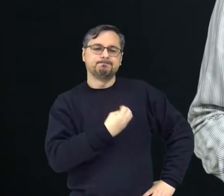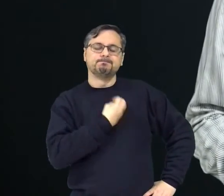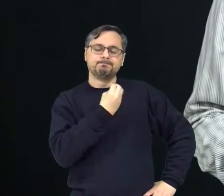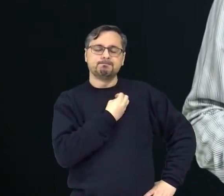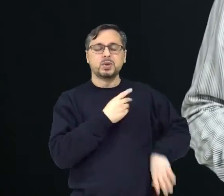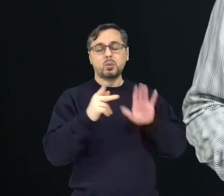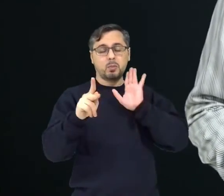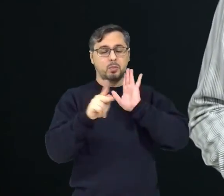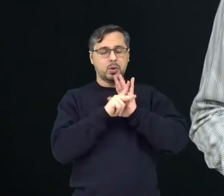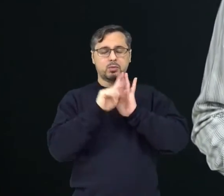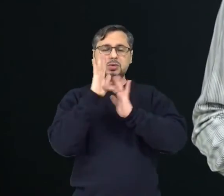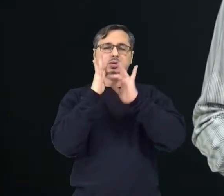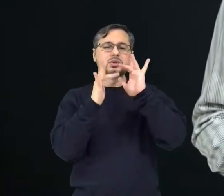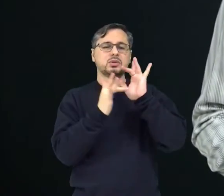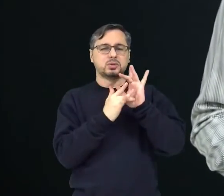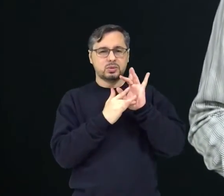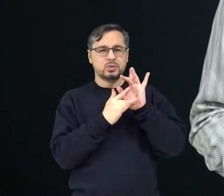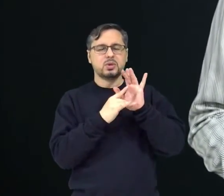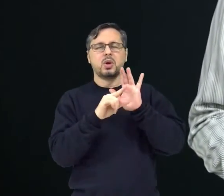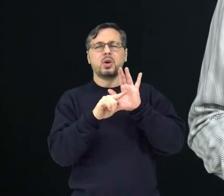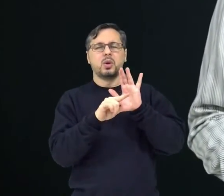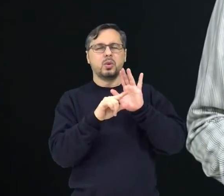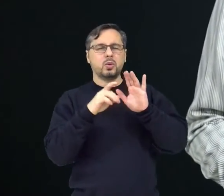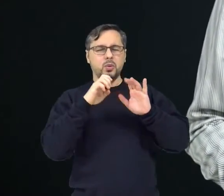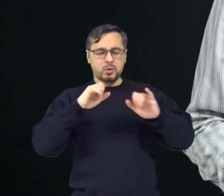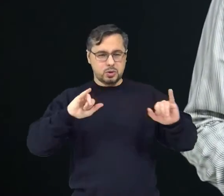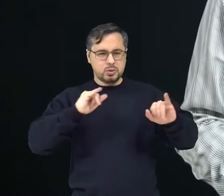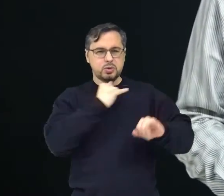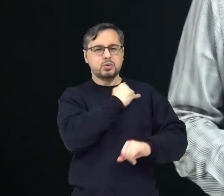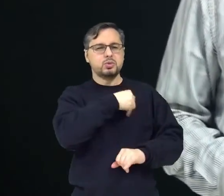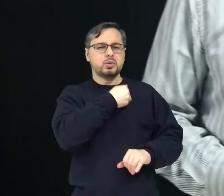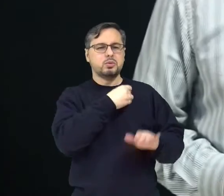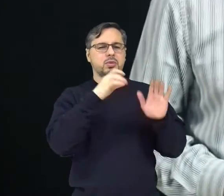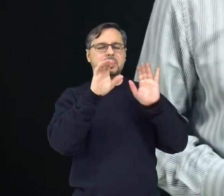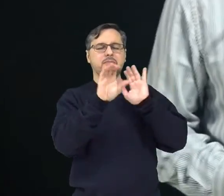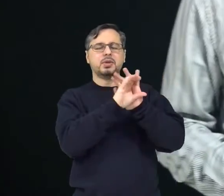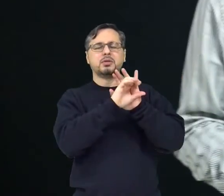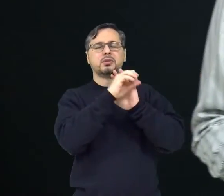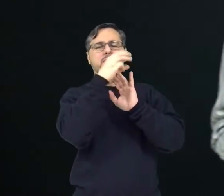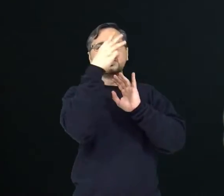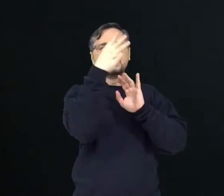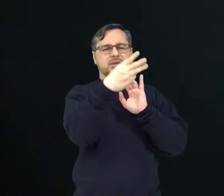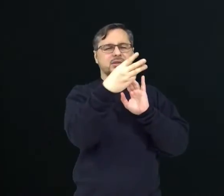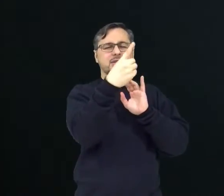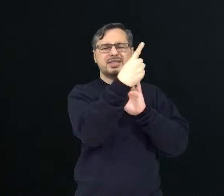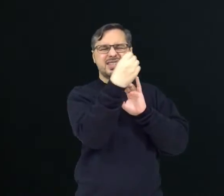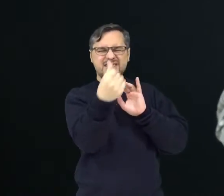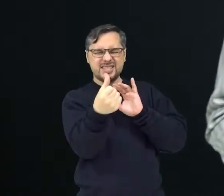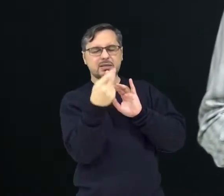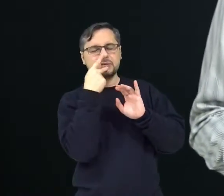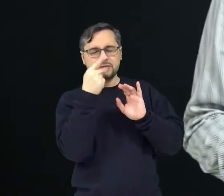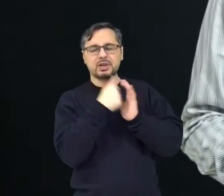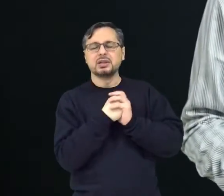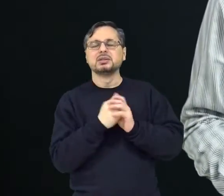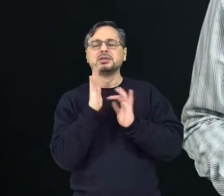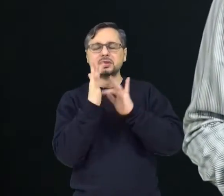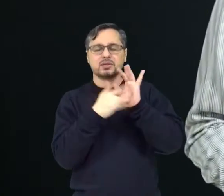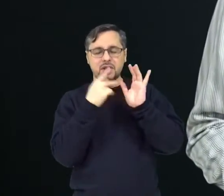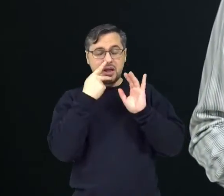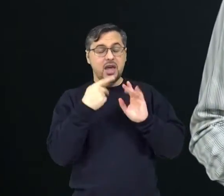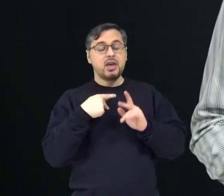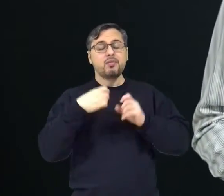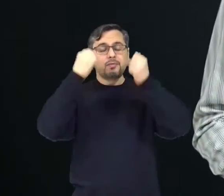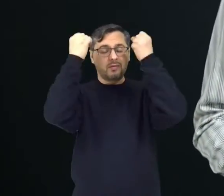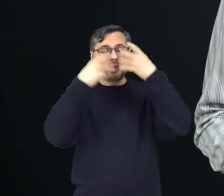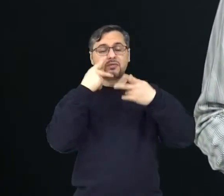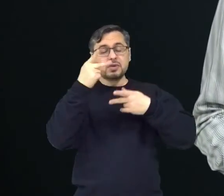no Evangelho de João, no capítulo 16, no versículo 33, ele diz: eu lhes disse essas coisas para que em mim vocês tenham